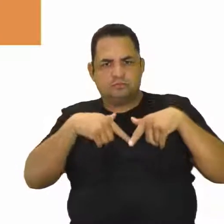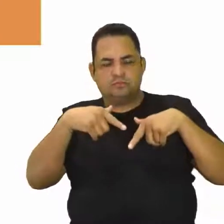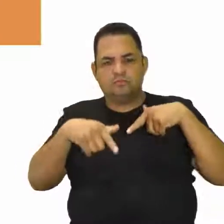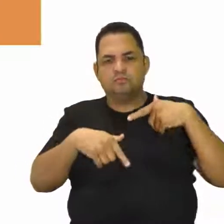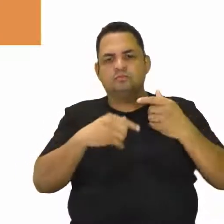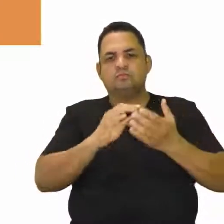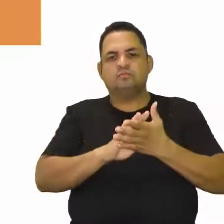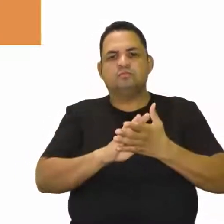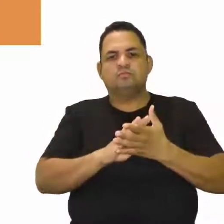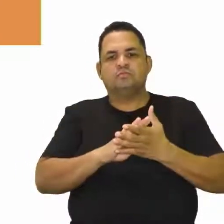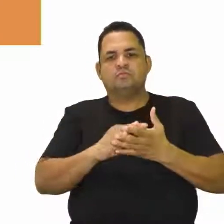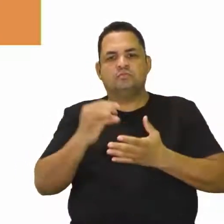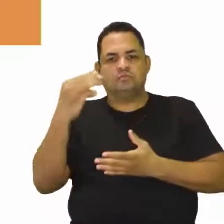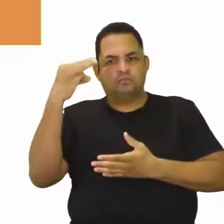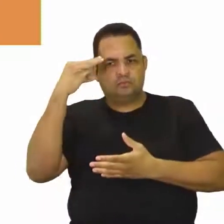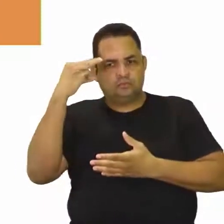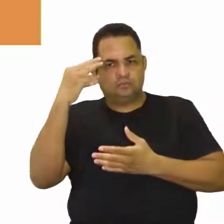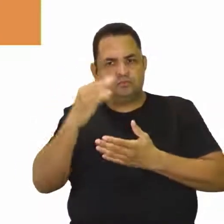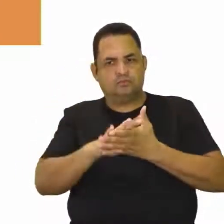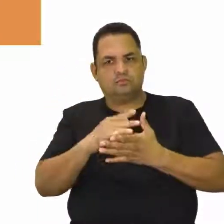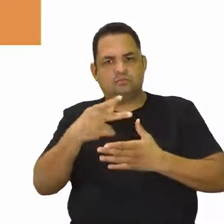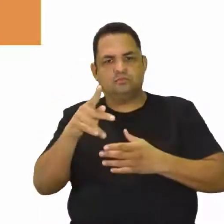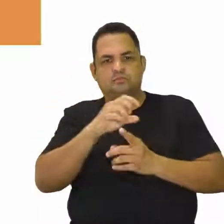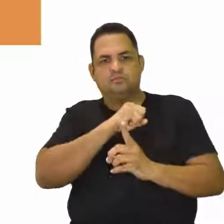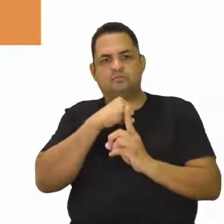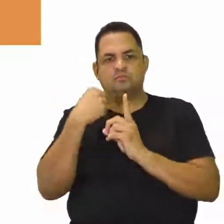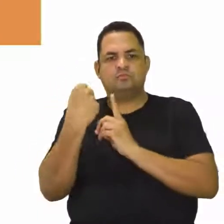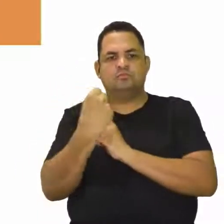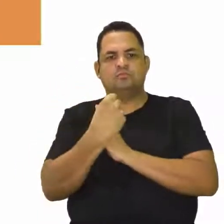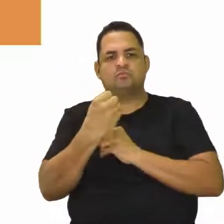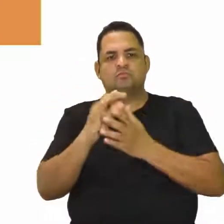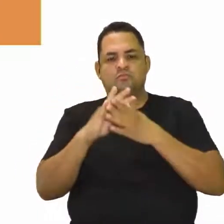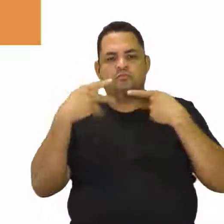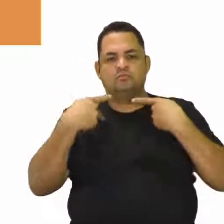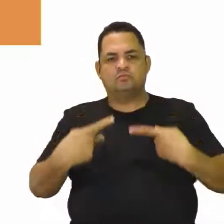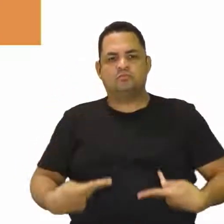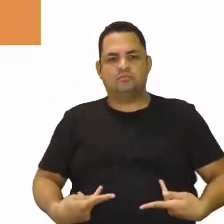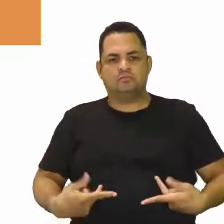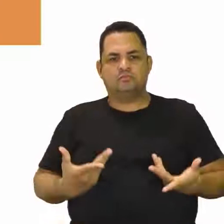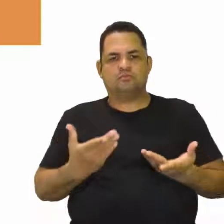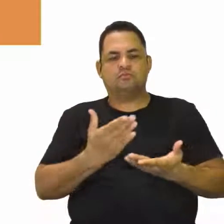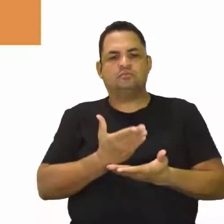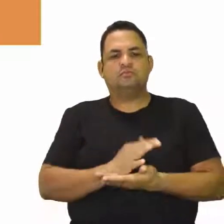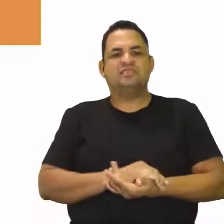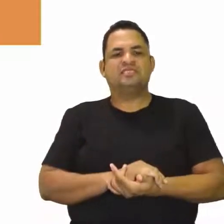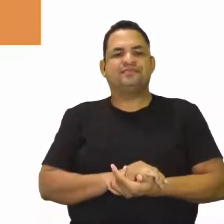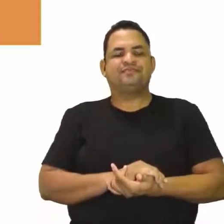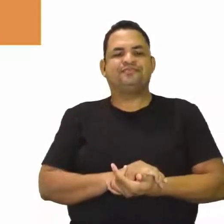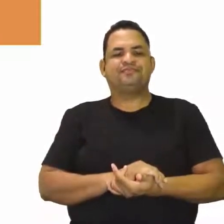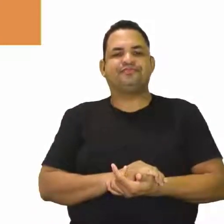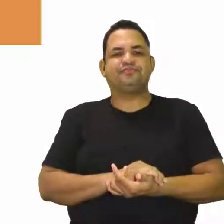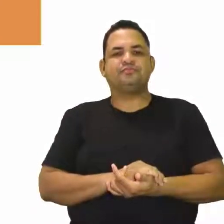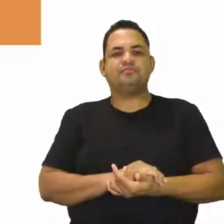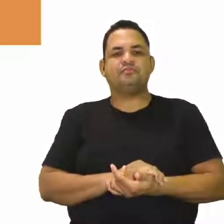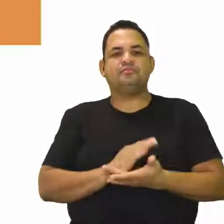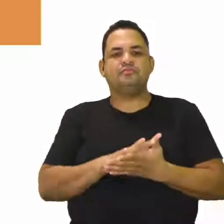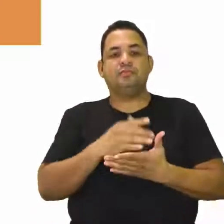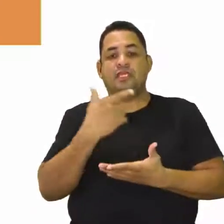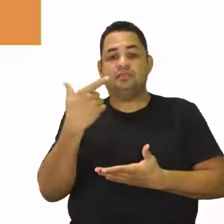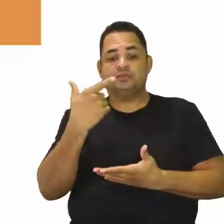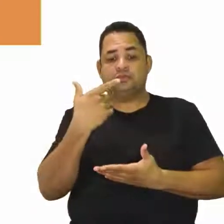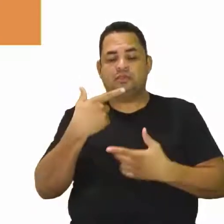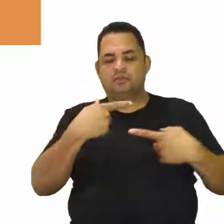produção da memória pelas sociedades humanas. Diga-se de passagem, sobre a Segunda Guerra